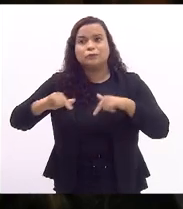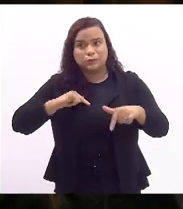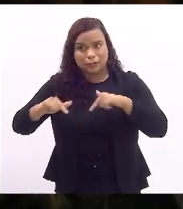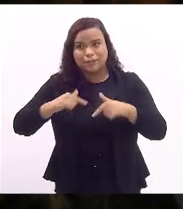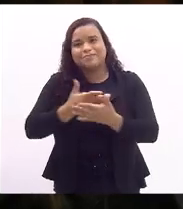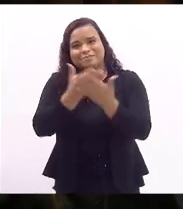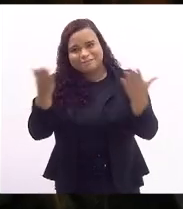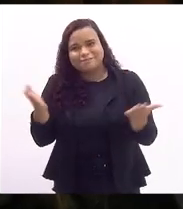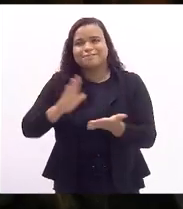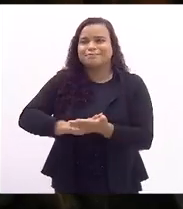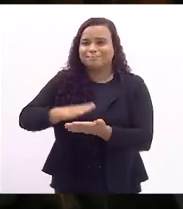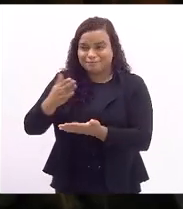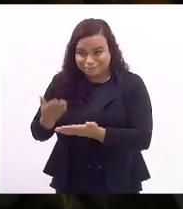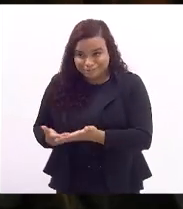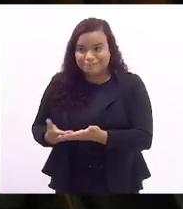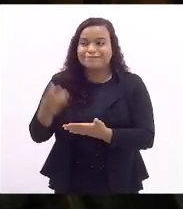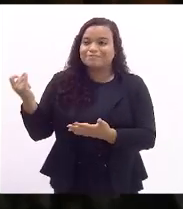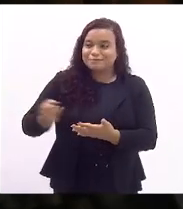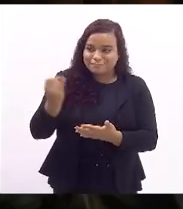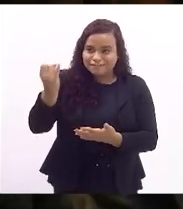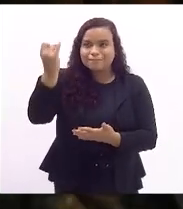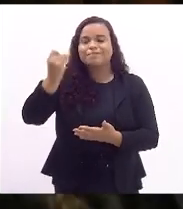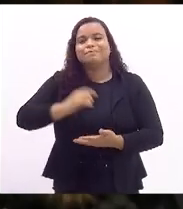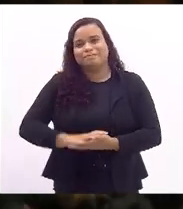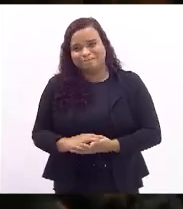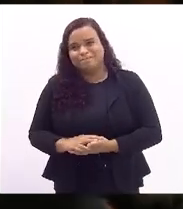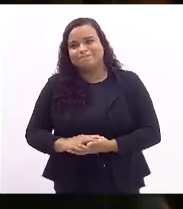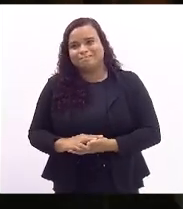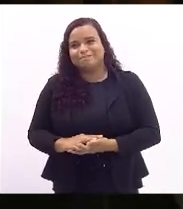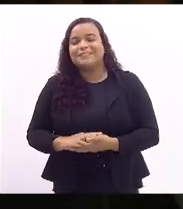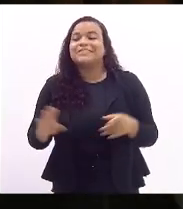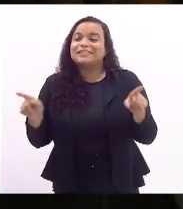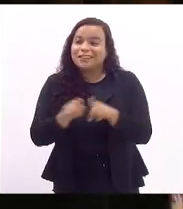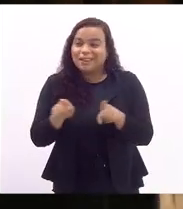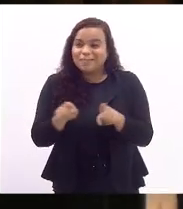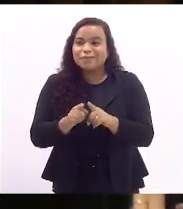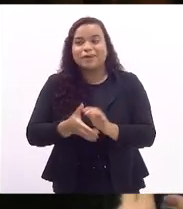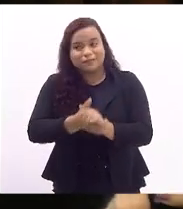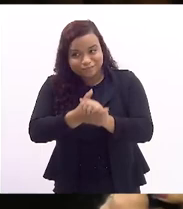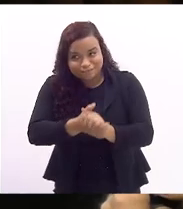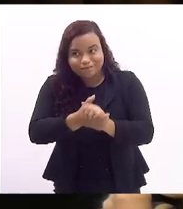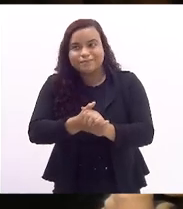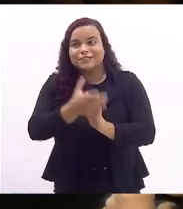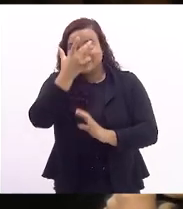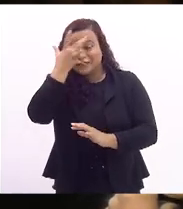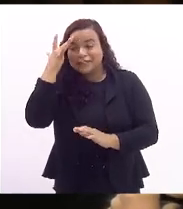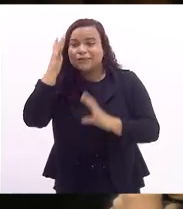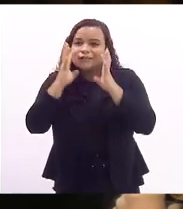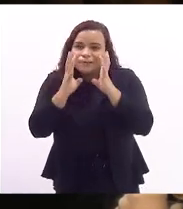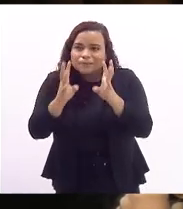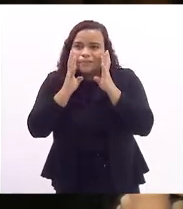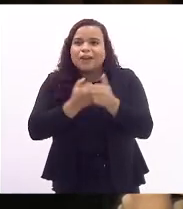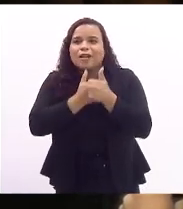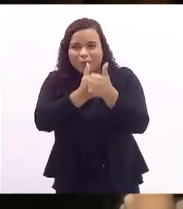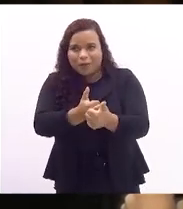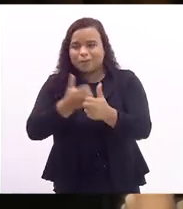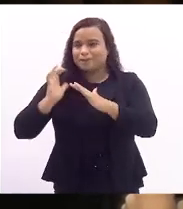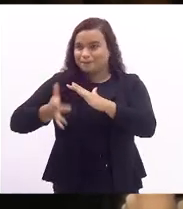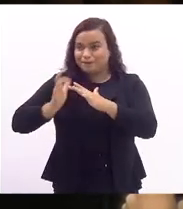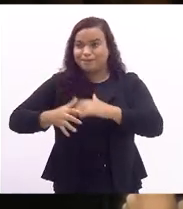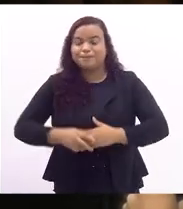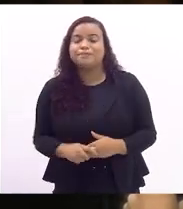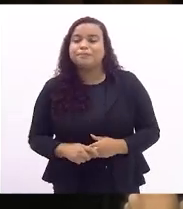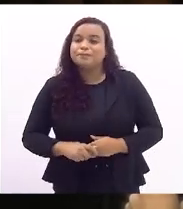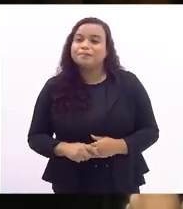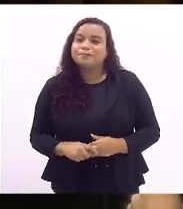trabalho de vocês é fundamental e também saudar aos que nos acompanhe através das nossas redes